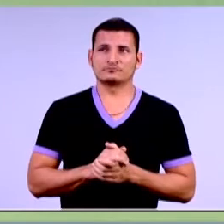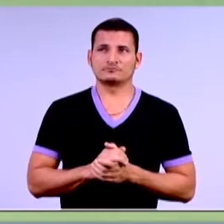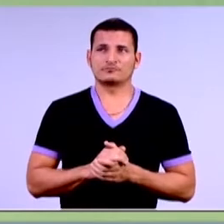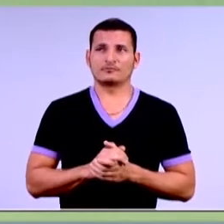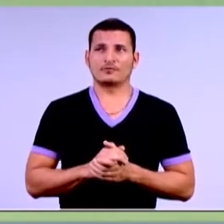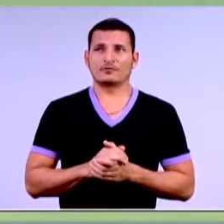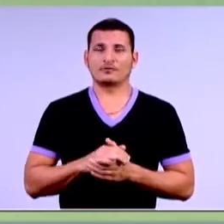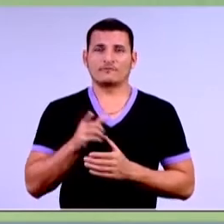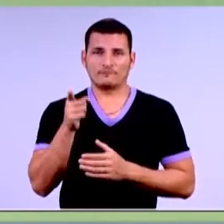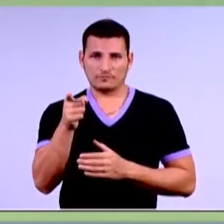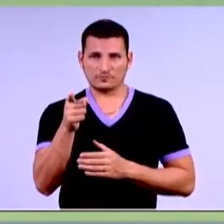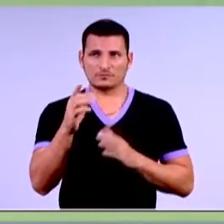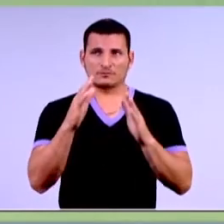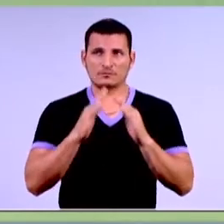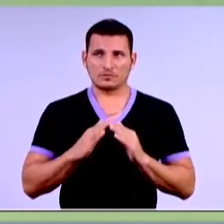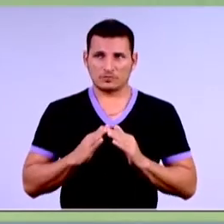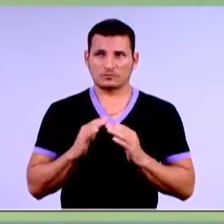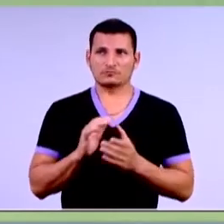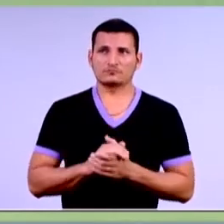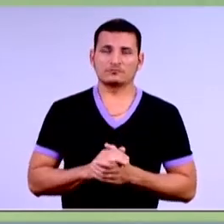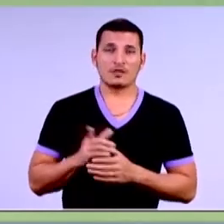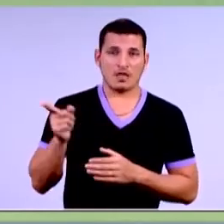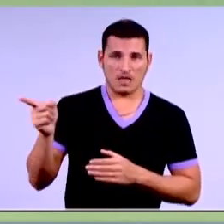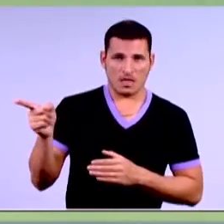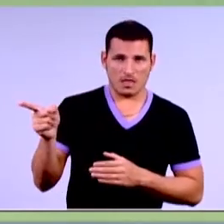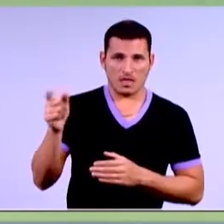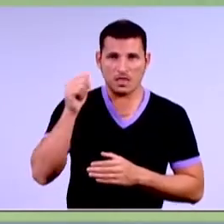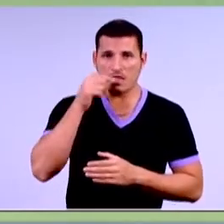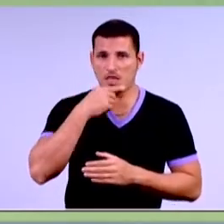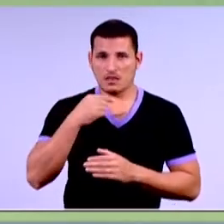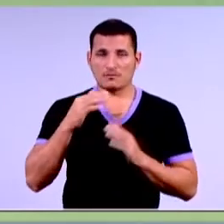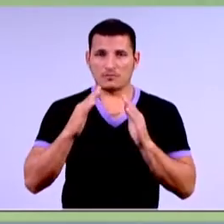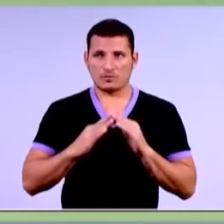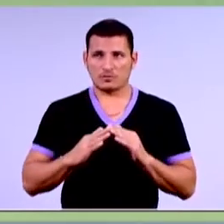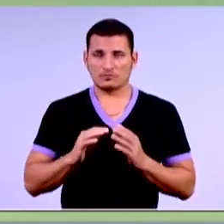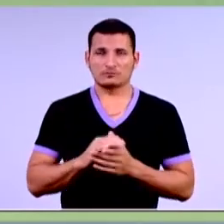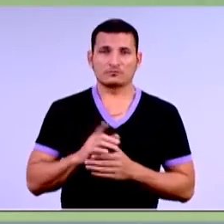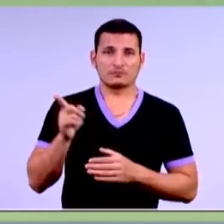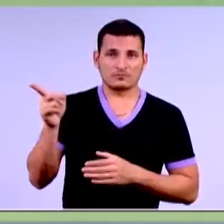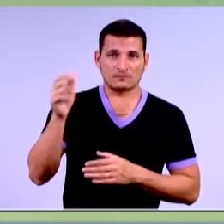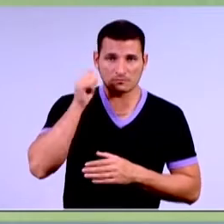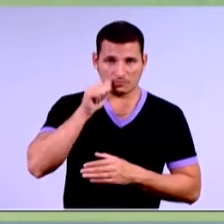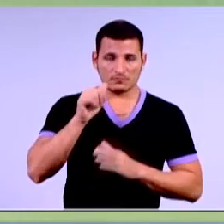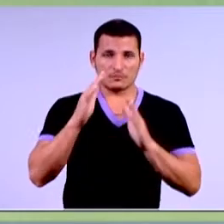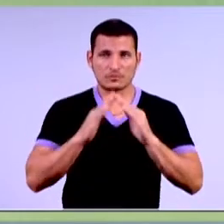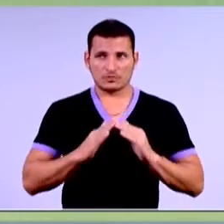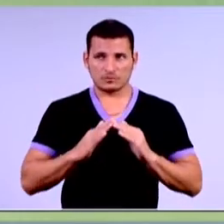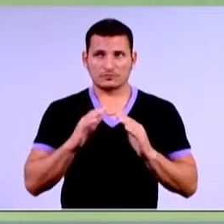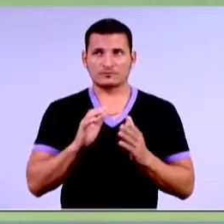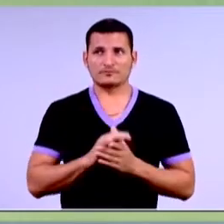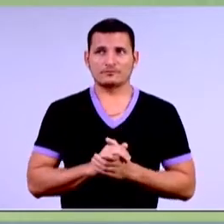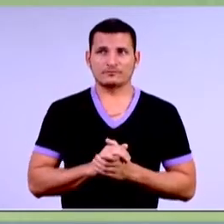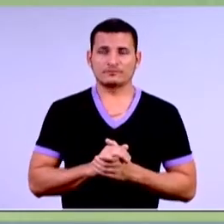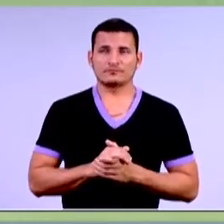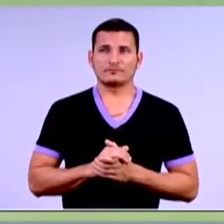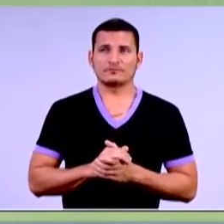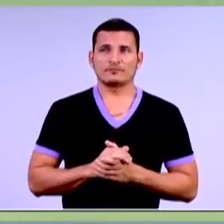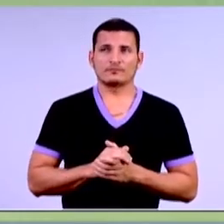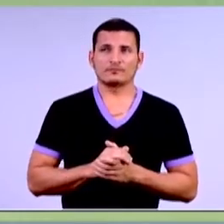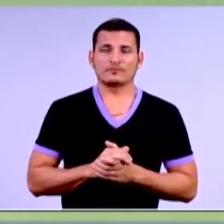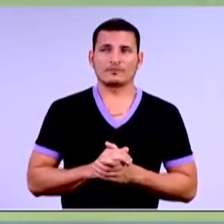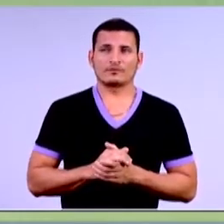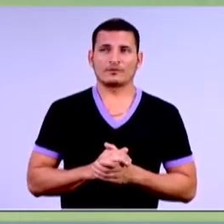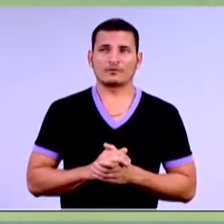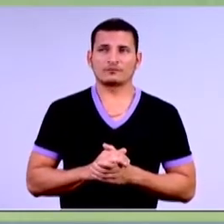morou he livre ele morou chile livre ela morou e diz como a professora leyda explicou